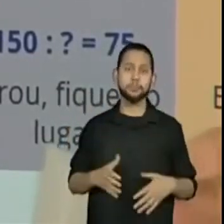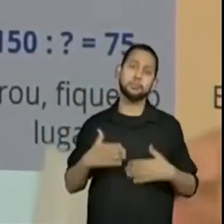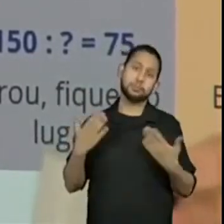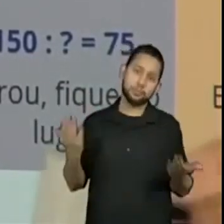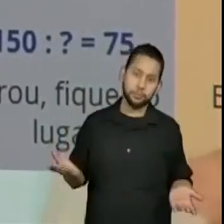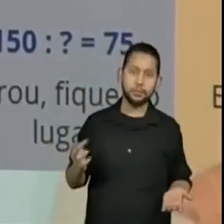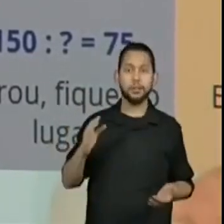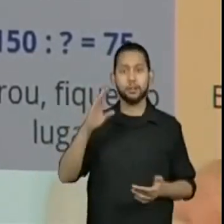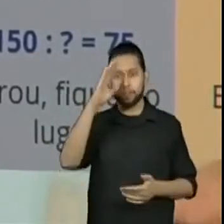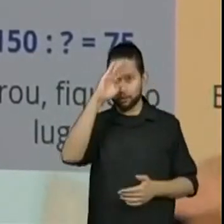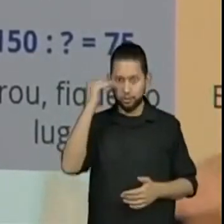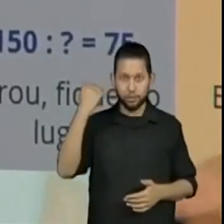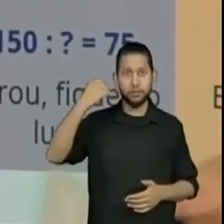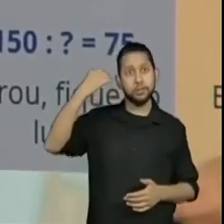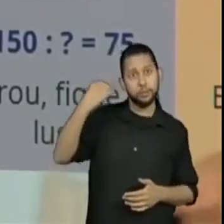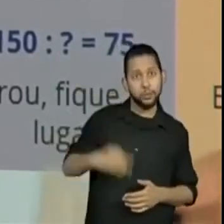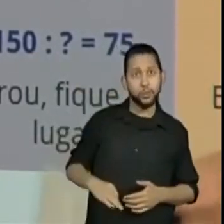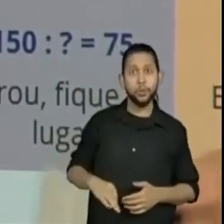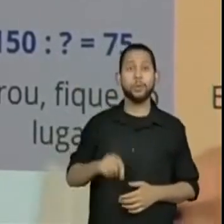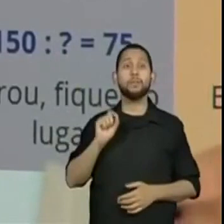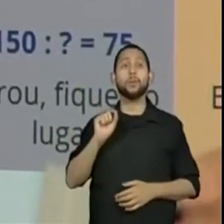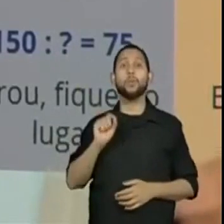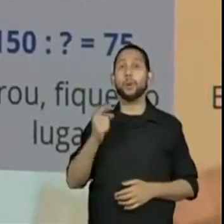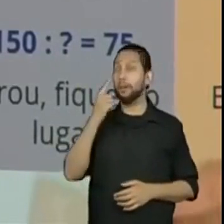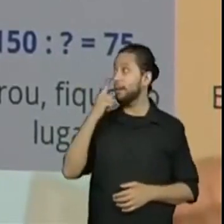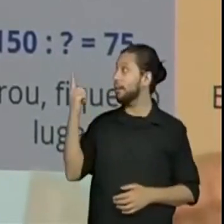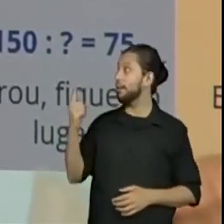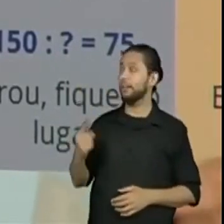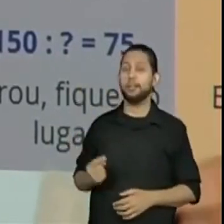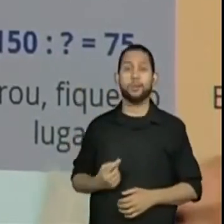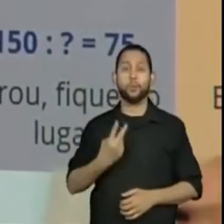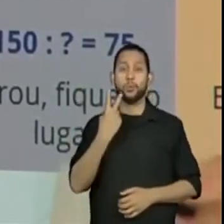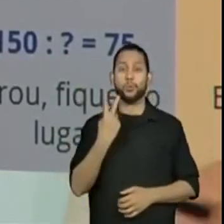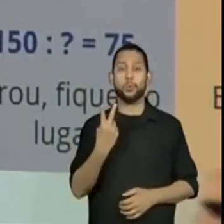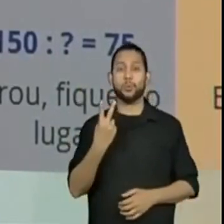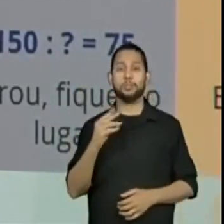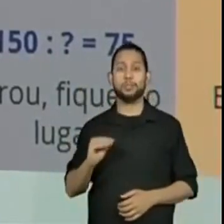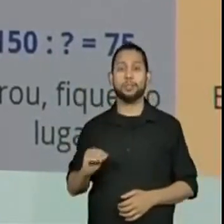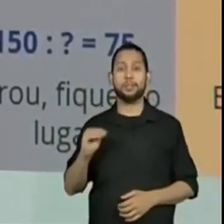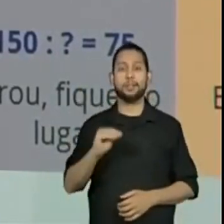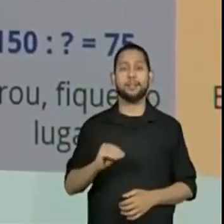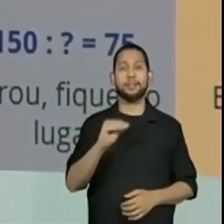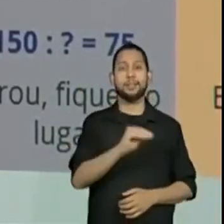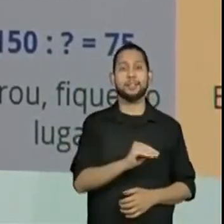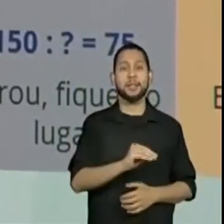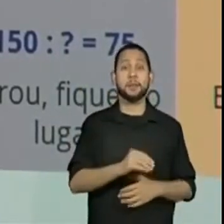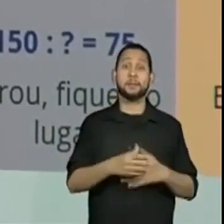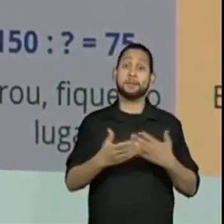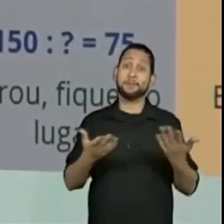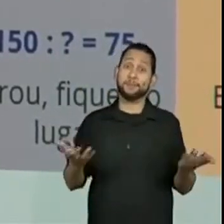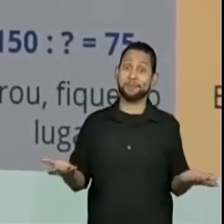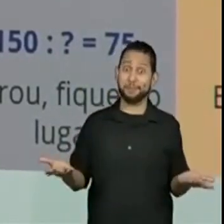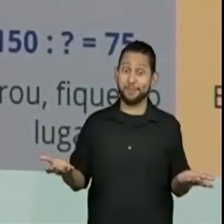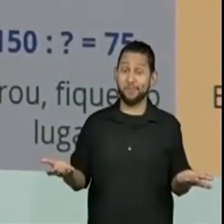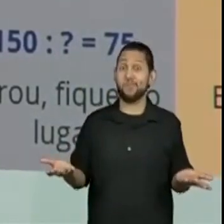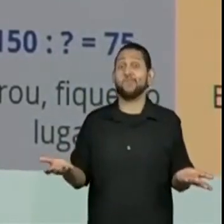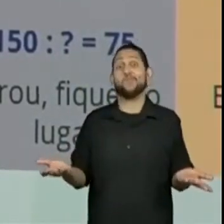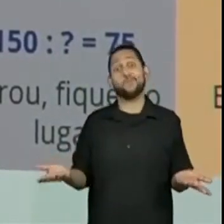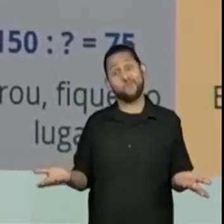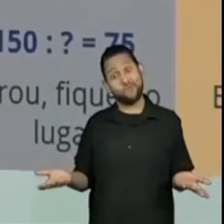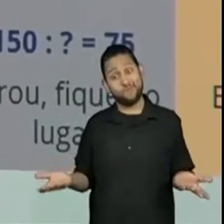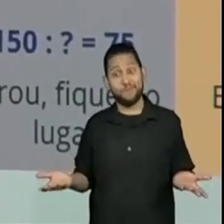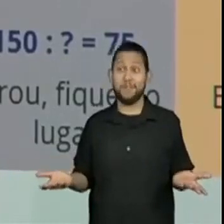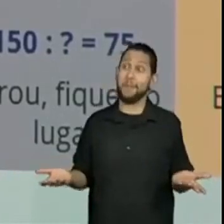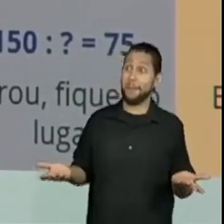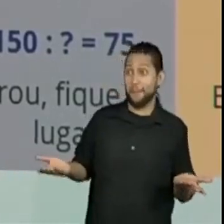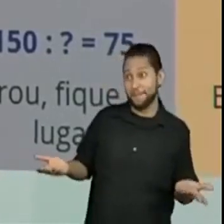que a Pro Regiane acertou, ela vai andar o quê? Olha duas lá. Duas casas. Que beleza. Que beleza, né? Para quem? Que